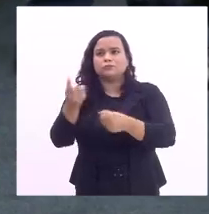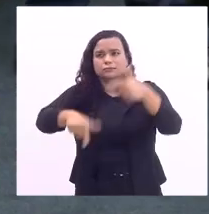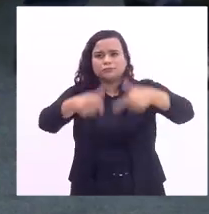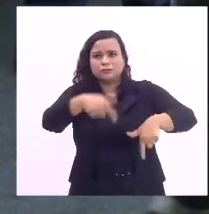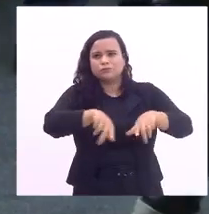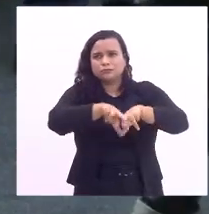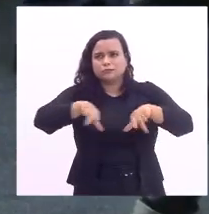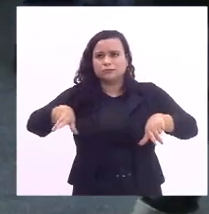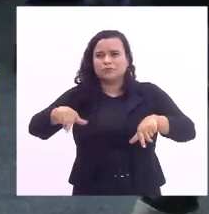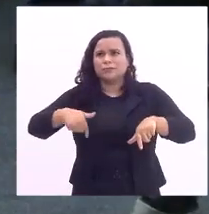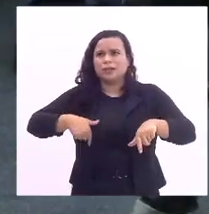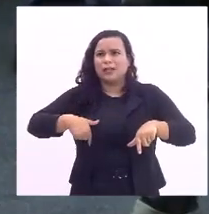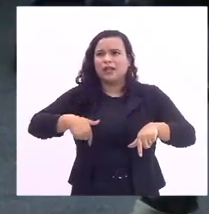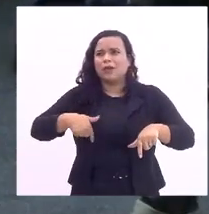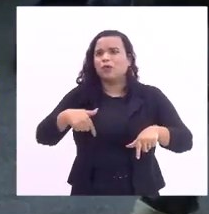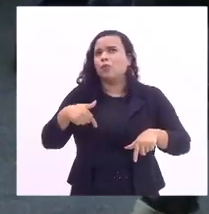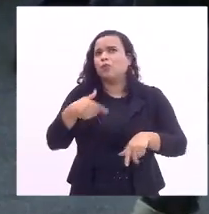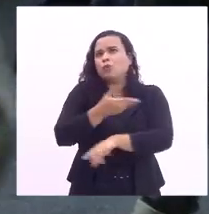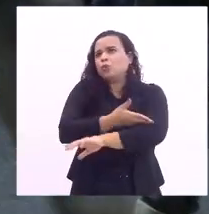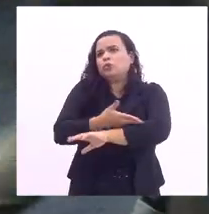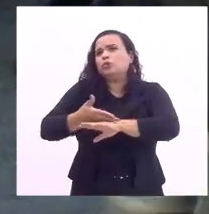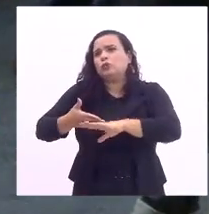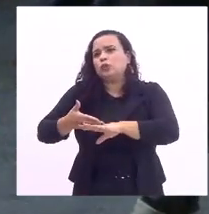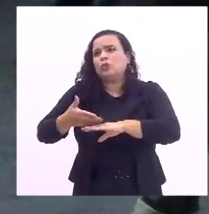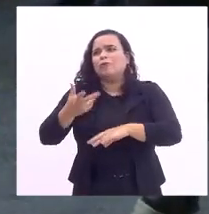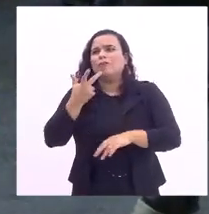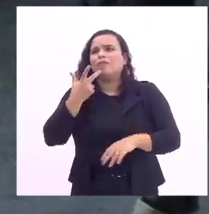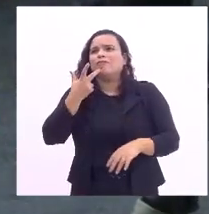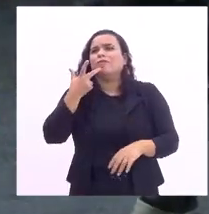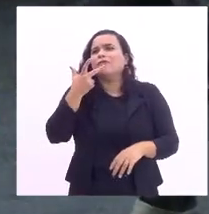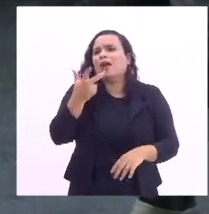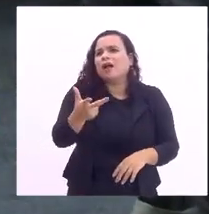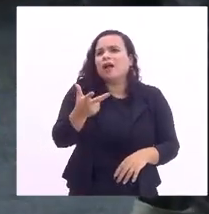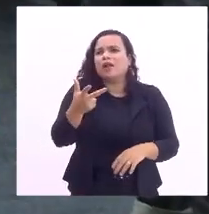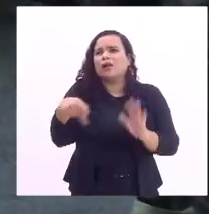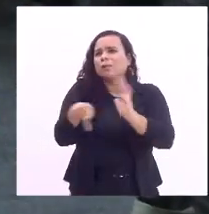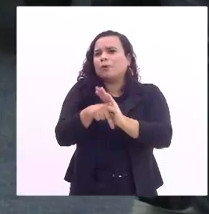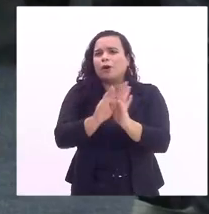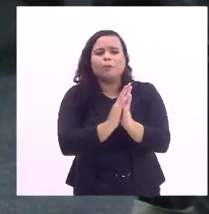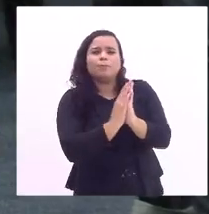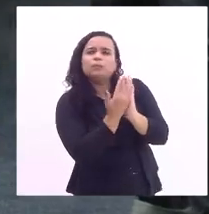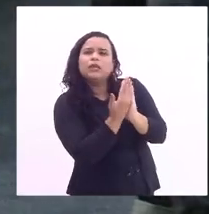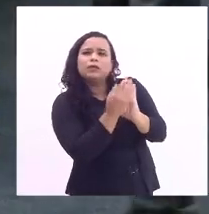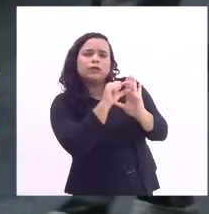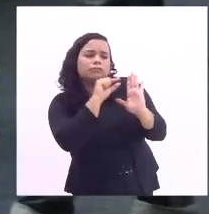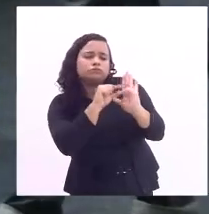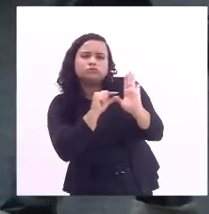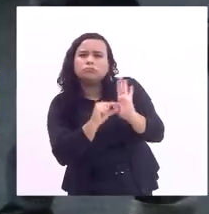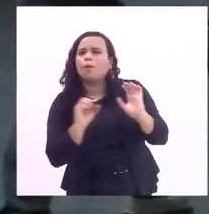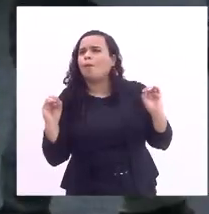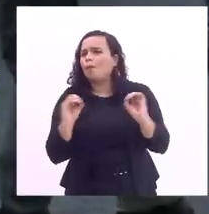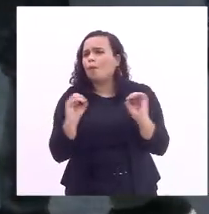Queria fazer uso, eu não sou de fazer uso de palavras bíblicas